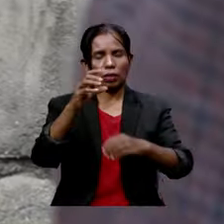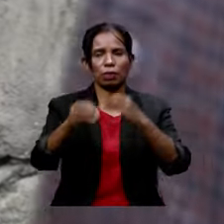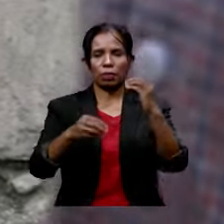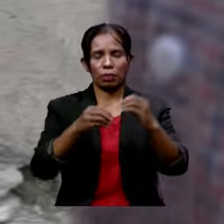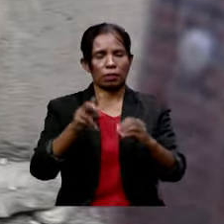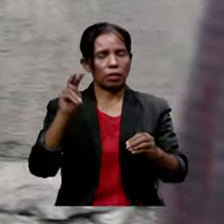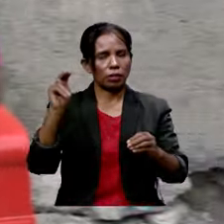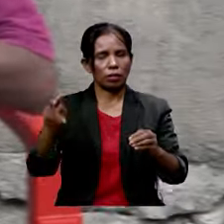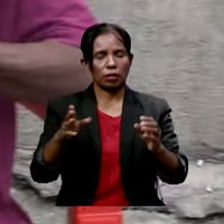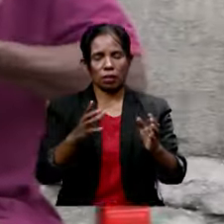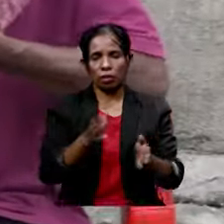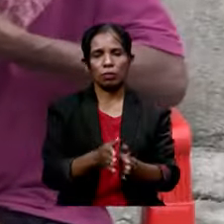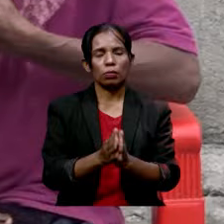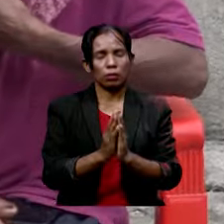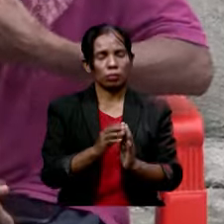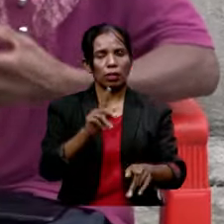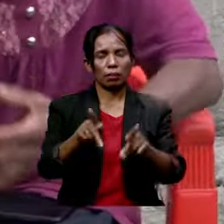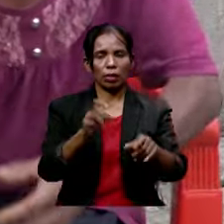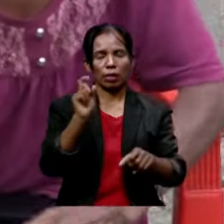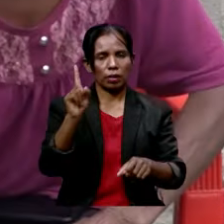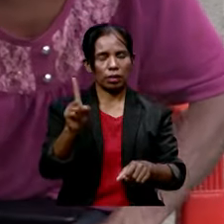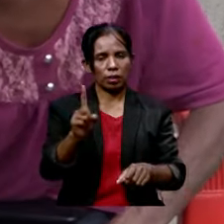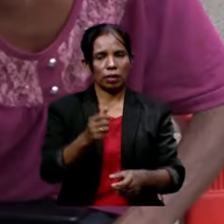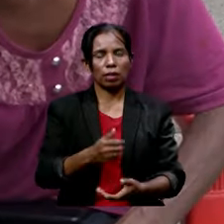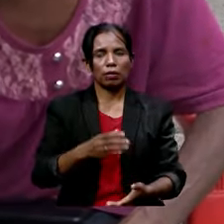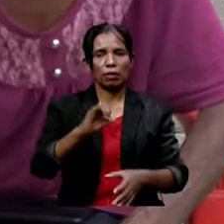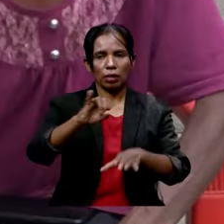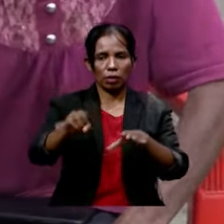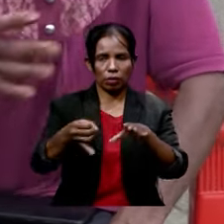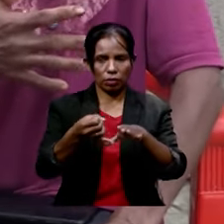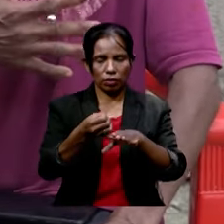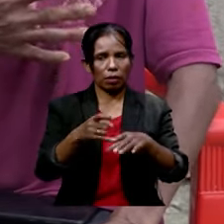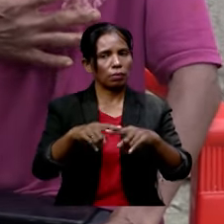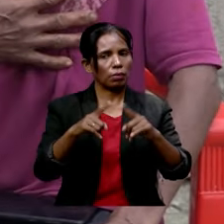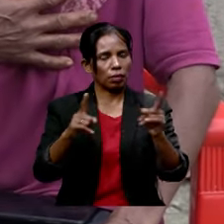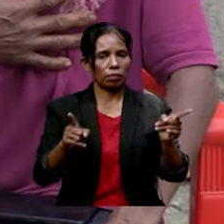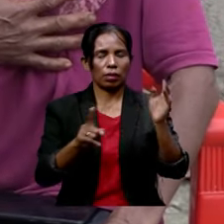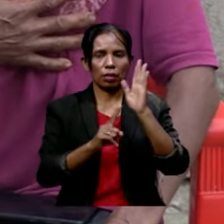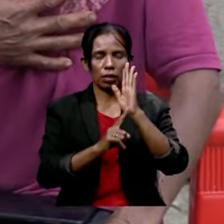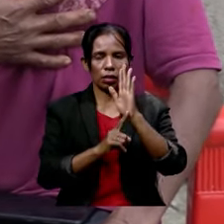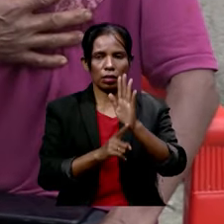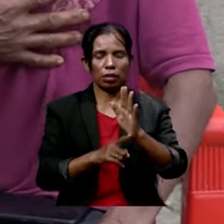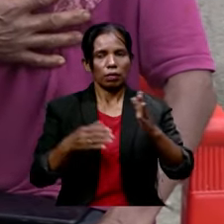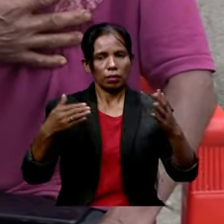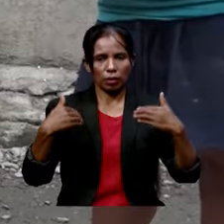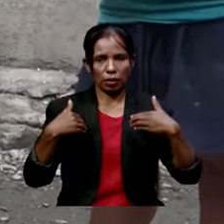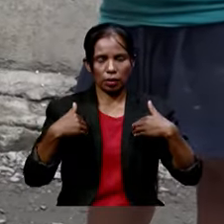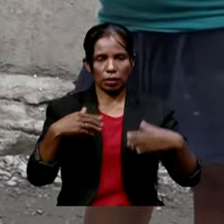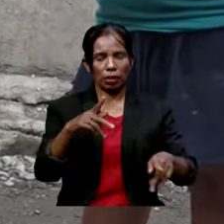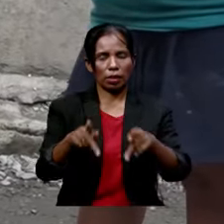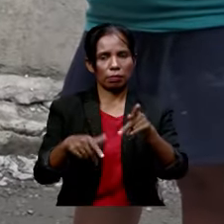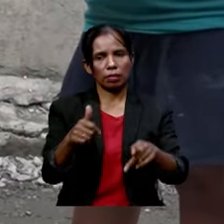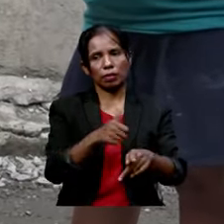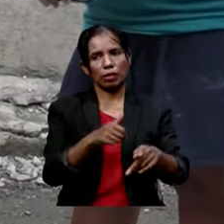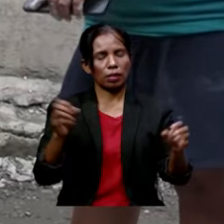nia defende sociedade ida justo liu no inclusiva. Mai be realidade ne be mak iha, sociedade balon